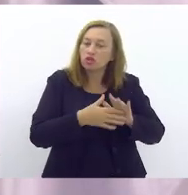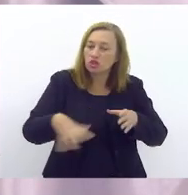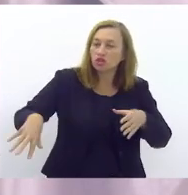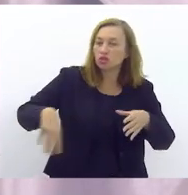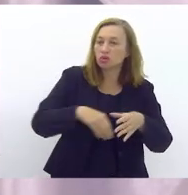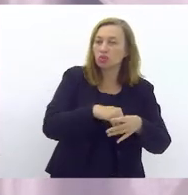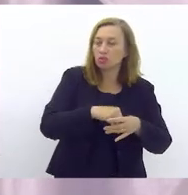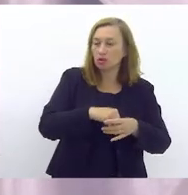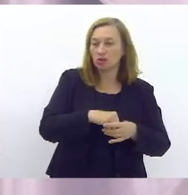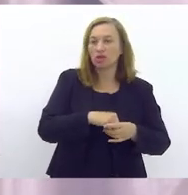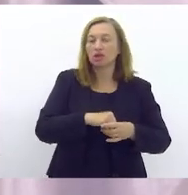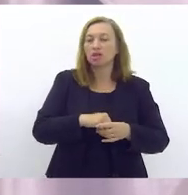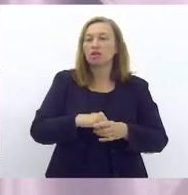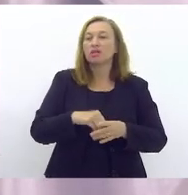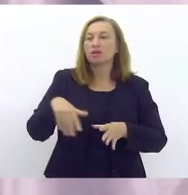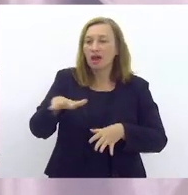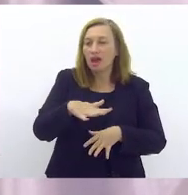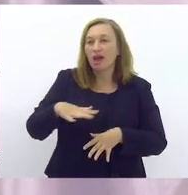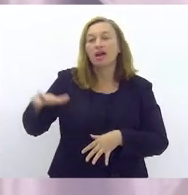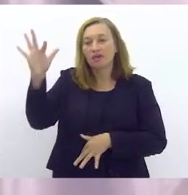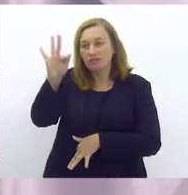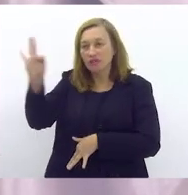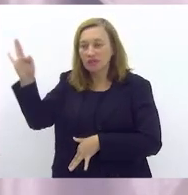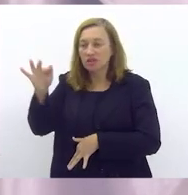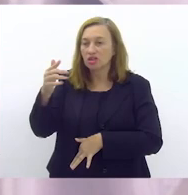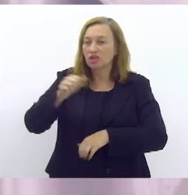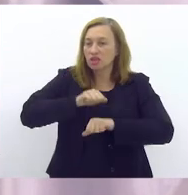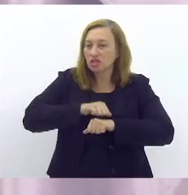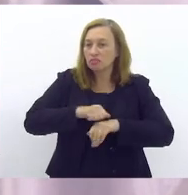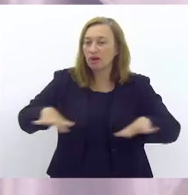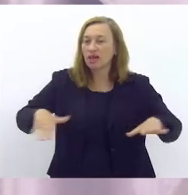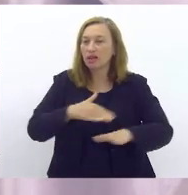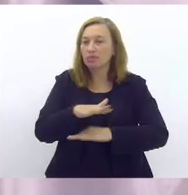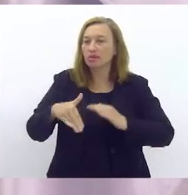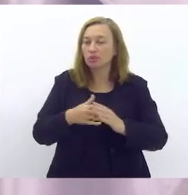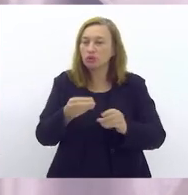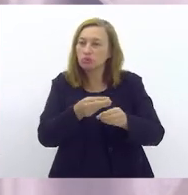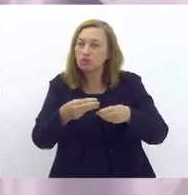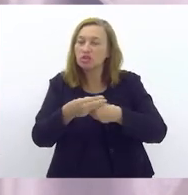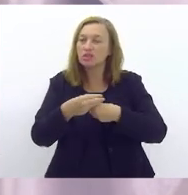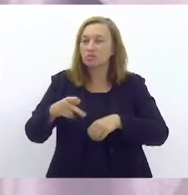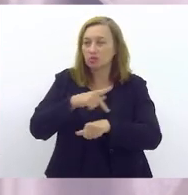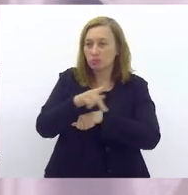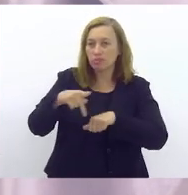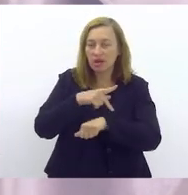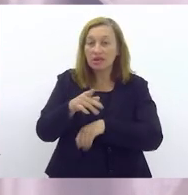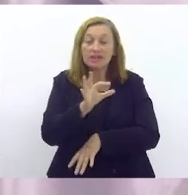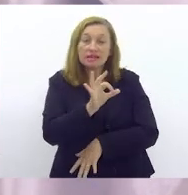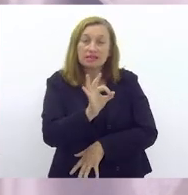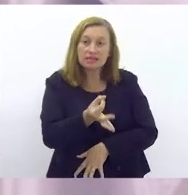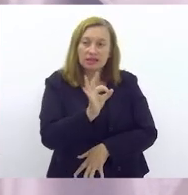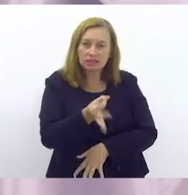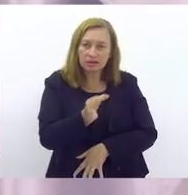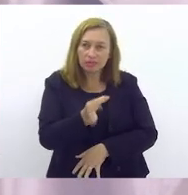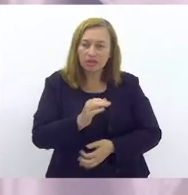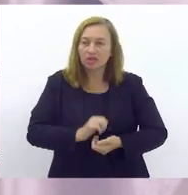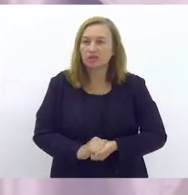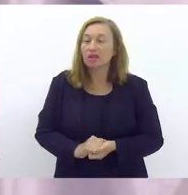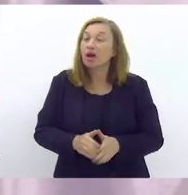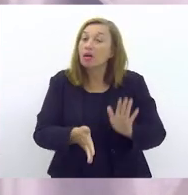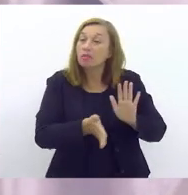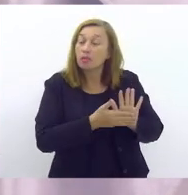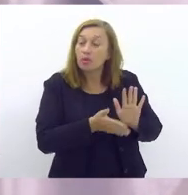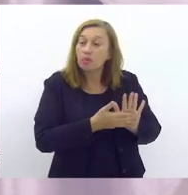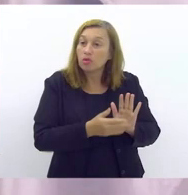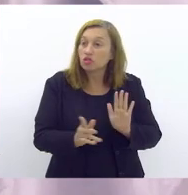estimulada a partir da esfera federal e que seja replicada em todos os municípios do nosso país. Exatamente esse é o propósito